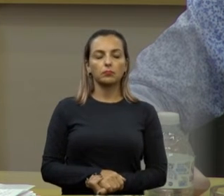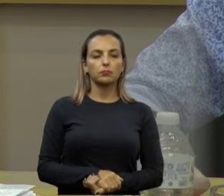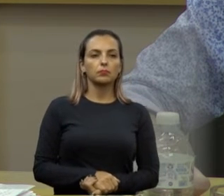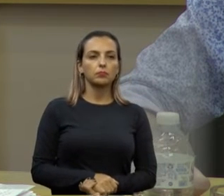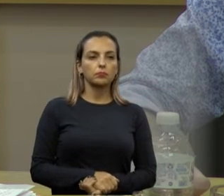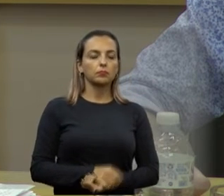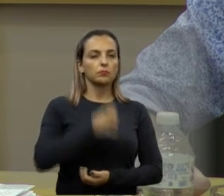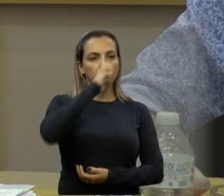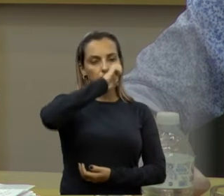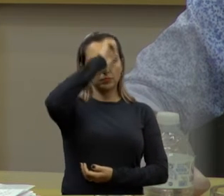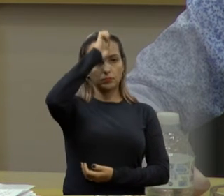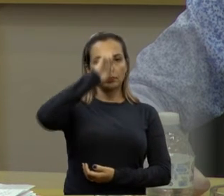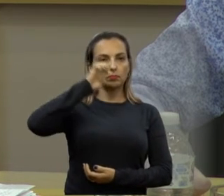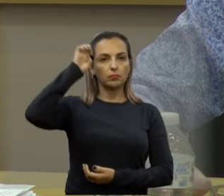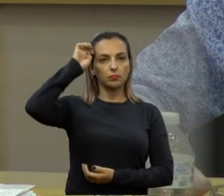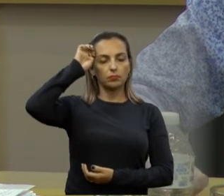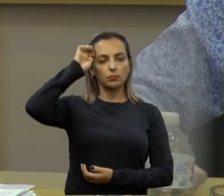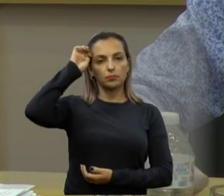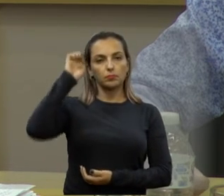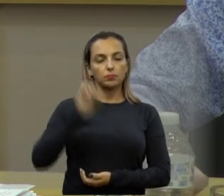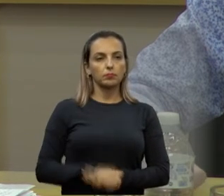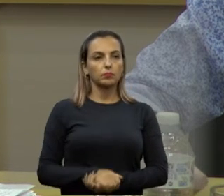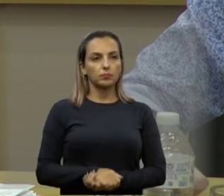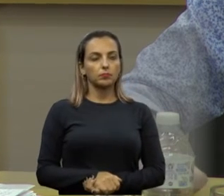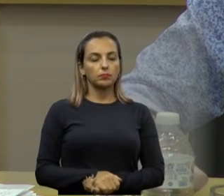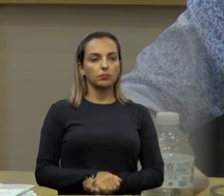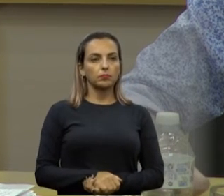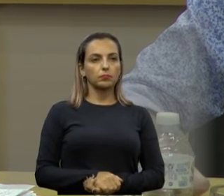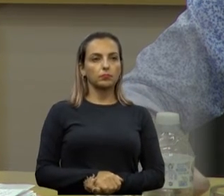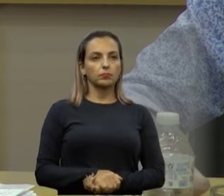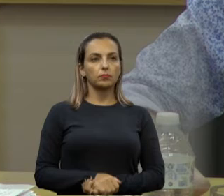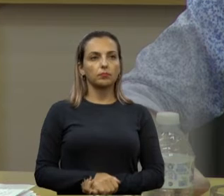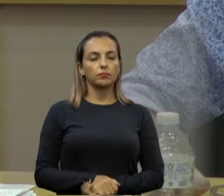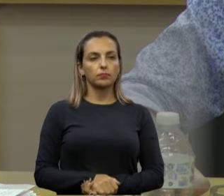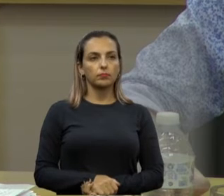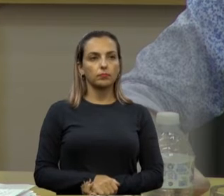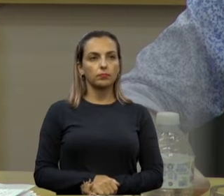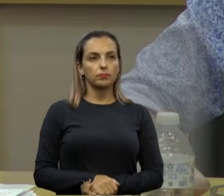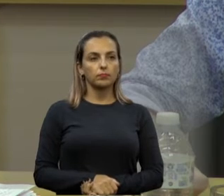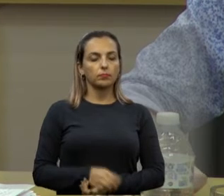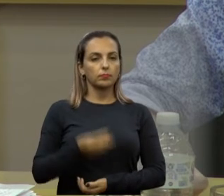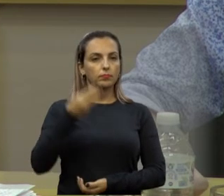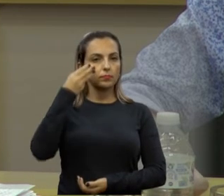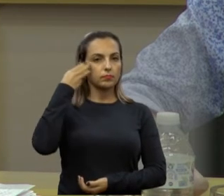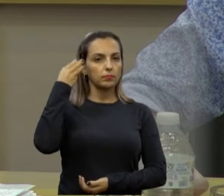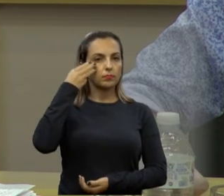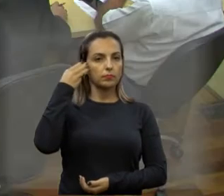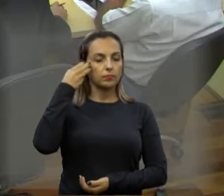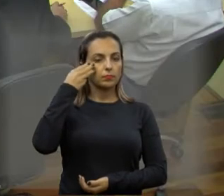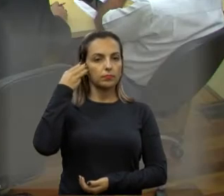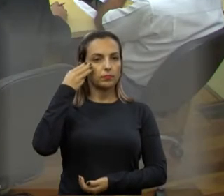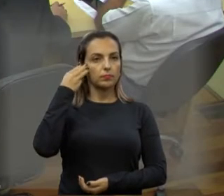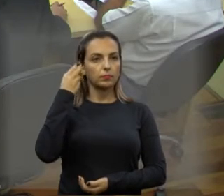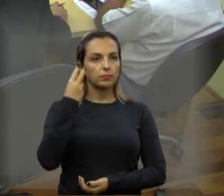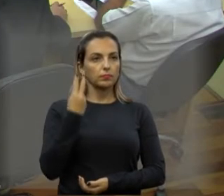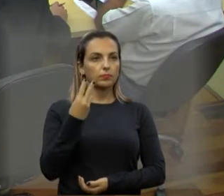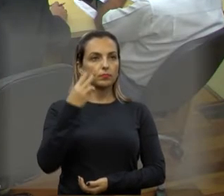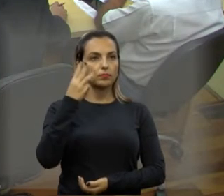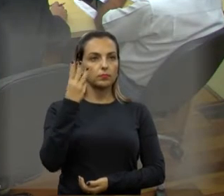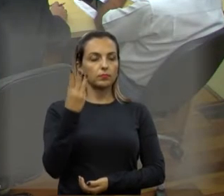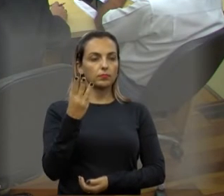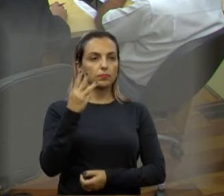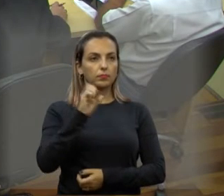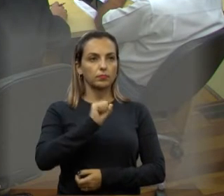vereador Edson réu resistir Vereador Guilherme Bianco 23